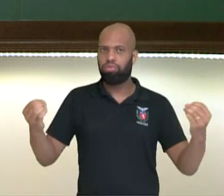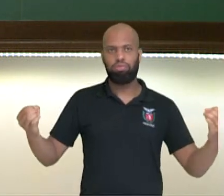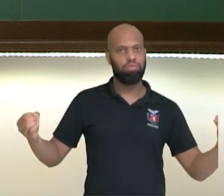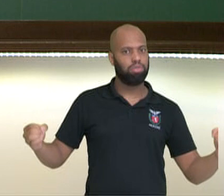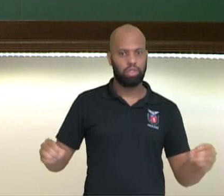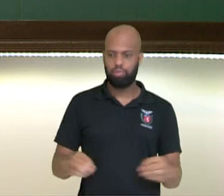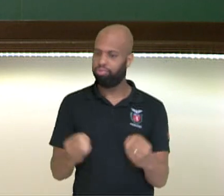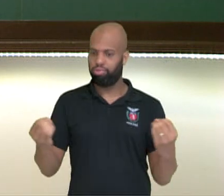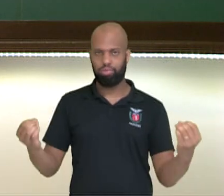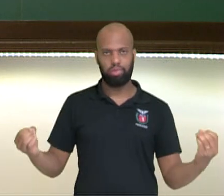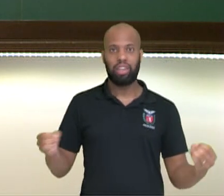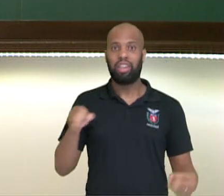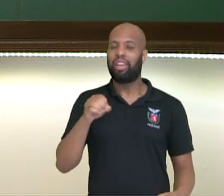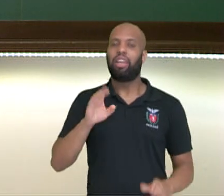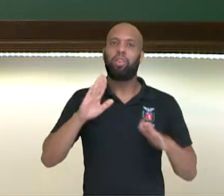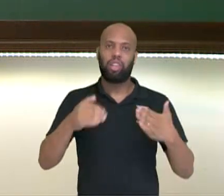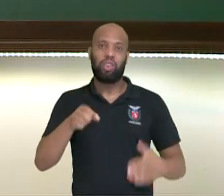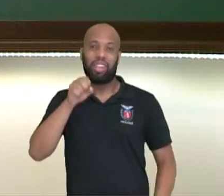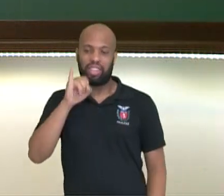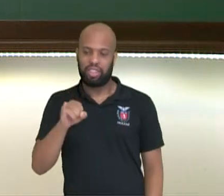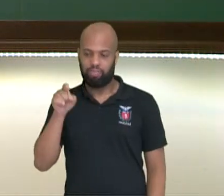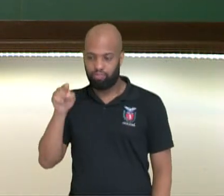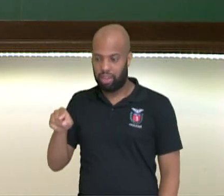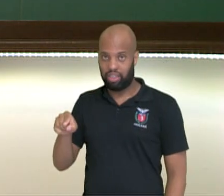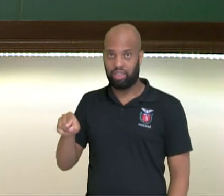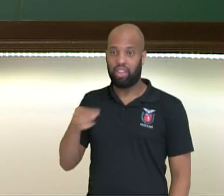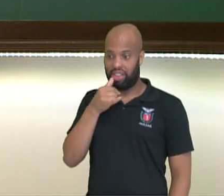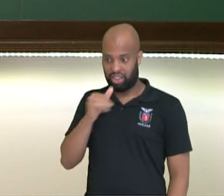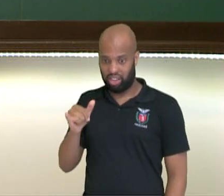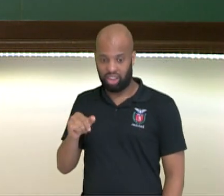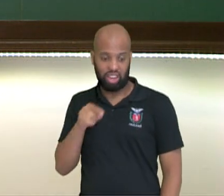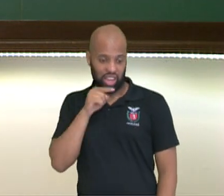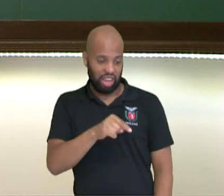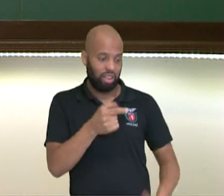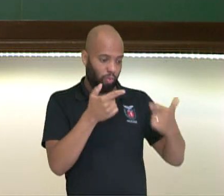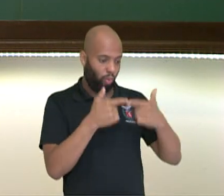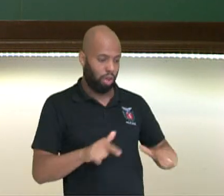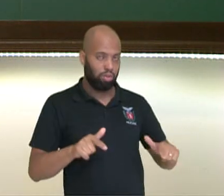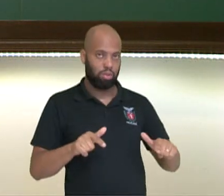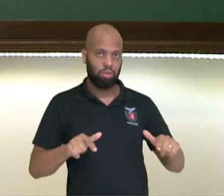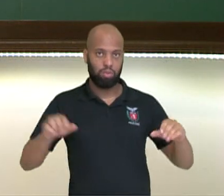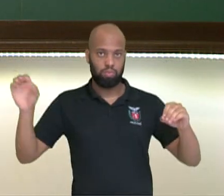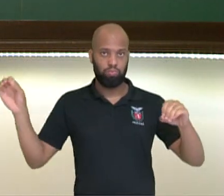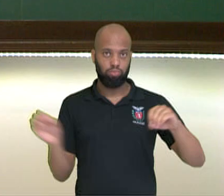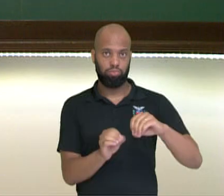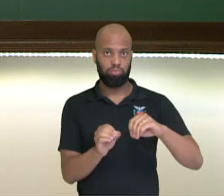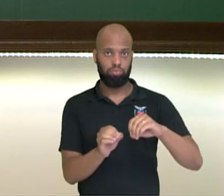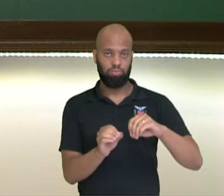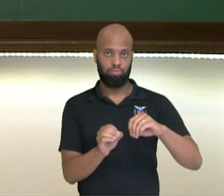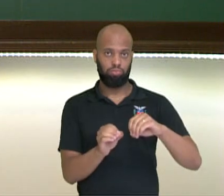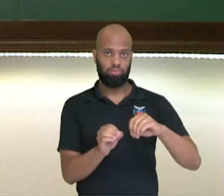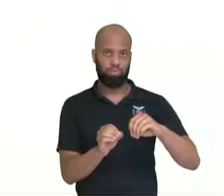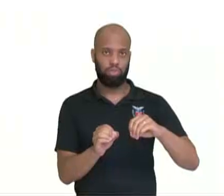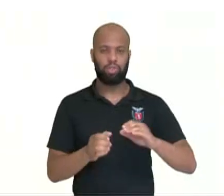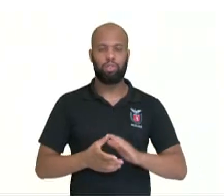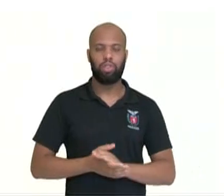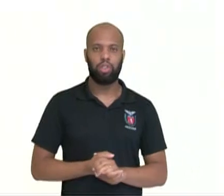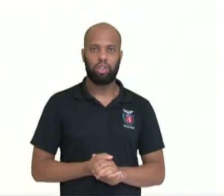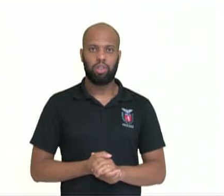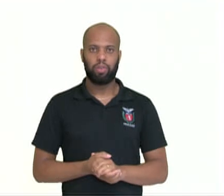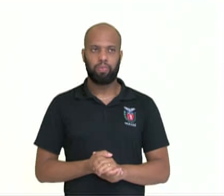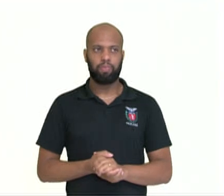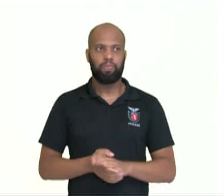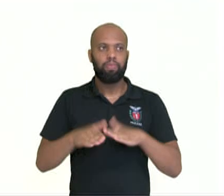não vai repelir neutro. Ok? Importante isso. Ao aproximar um corpo carregado, aqui do